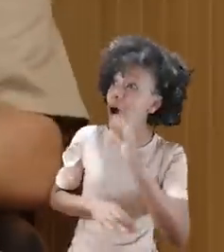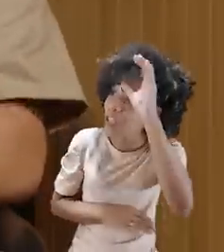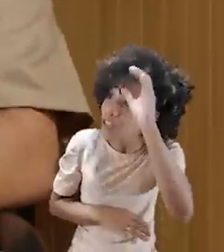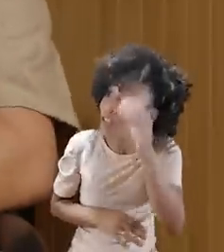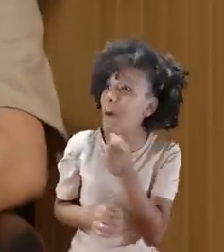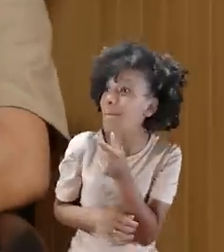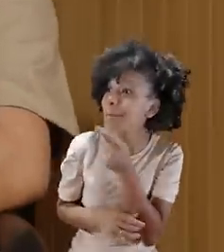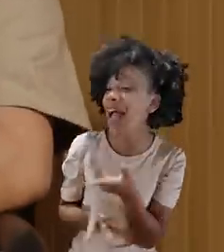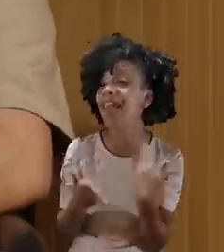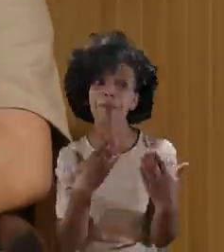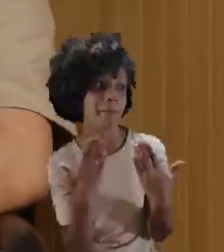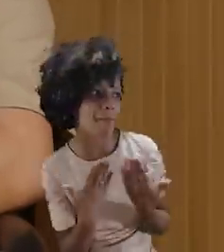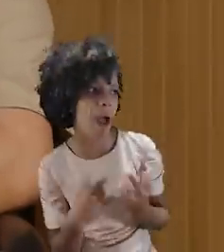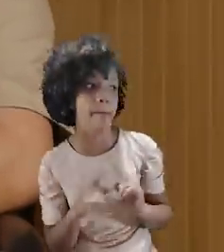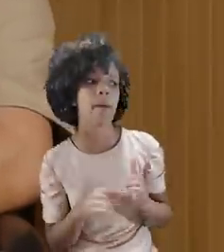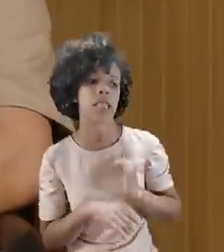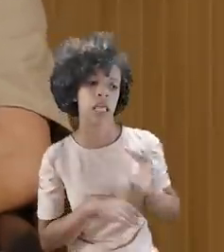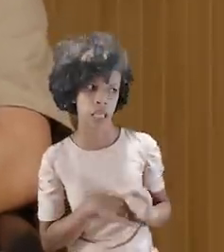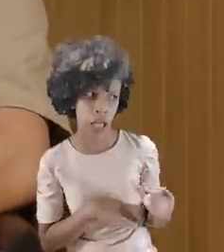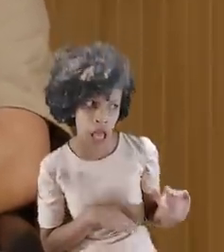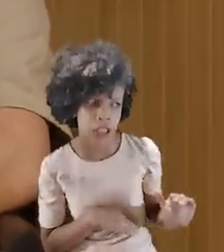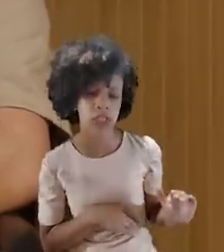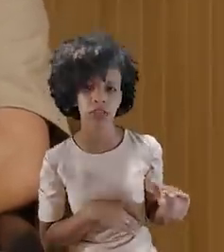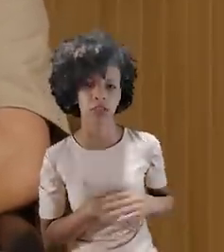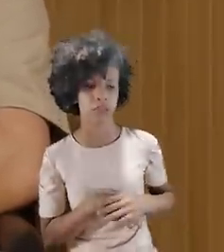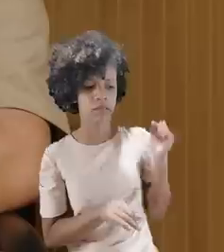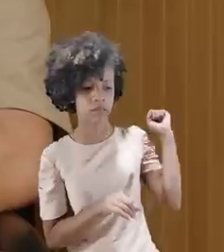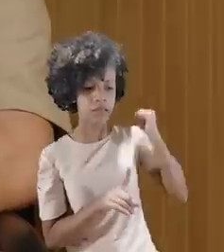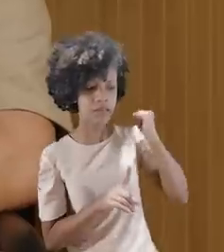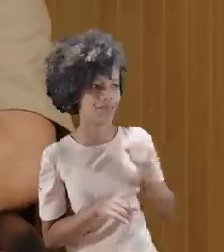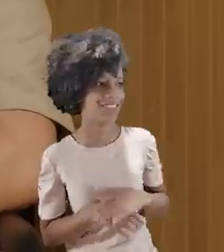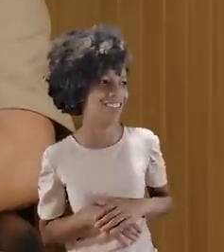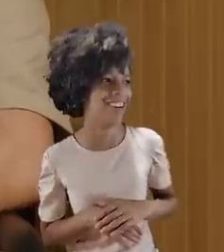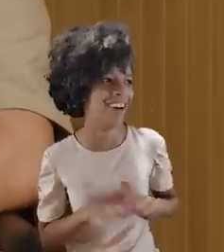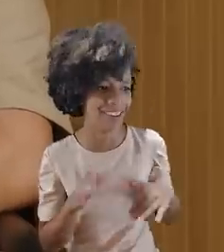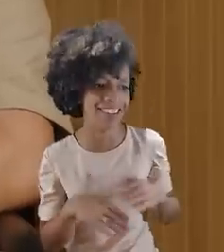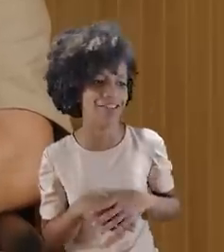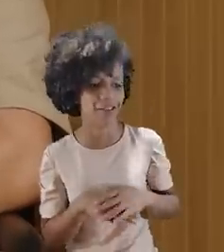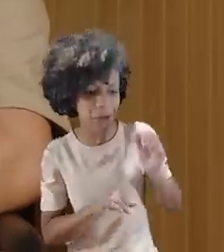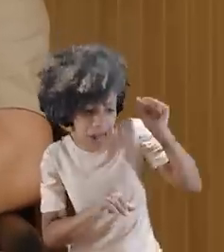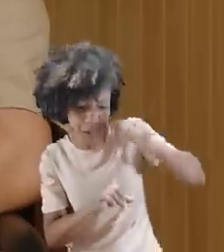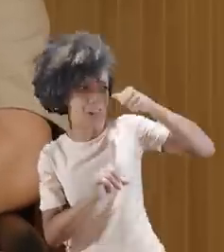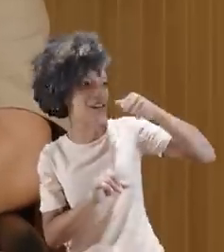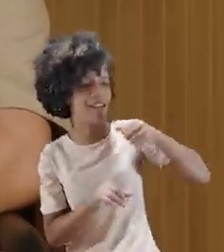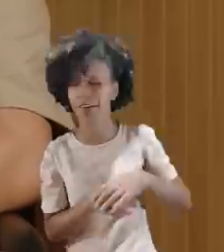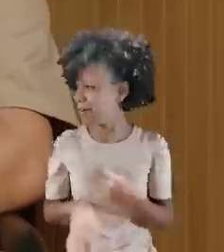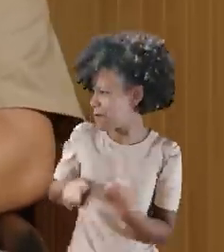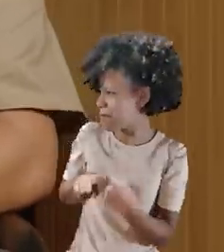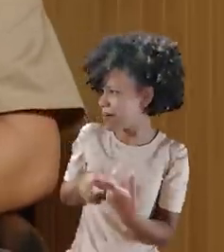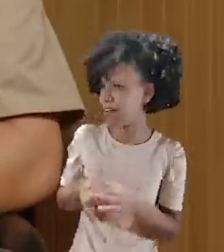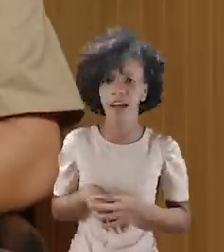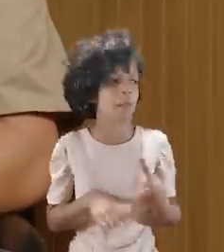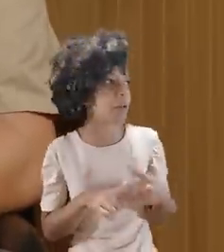Martinho conta uma piada passa o que mas tem criança aqui dá vontade dá um mata-leão mas não coisa naquela cumprir